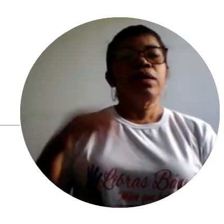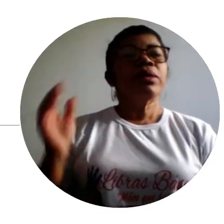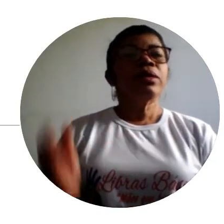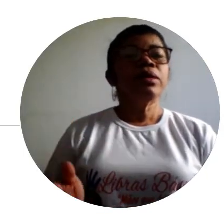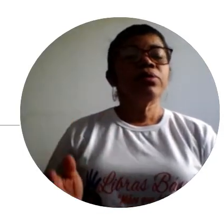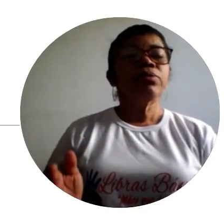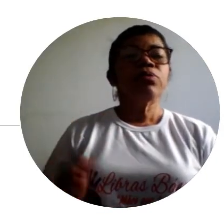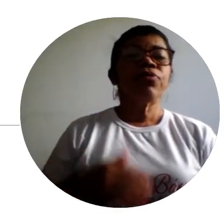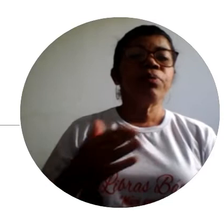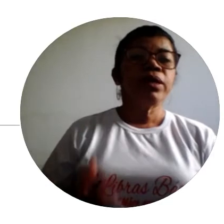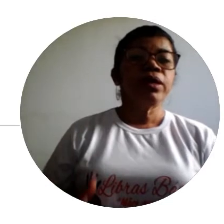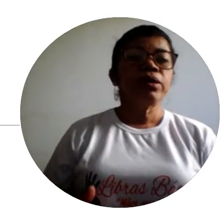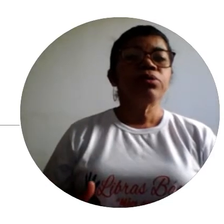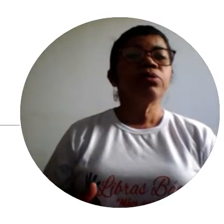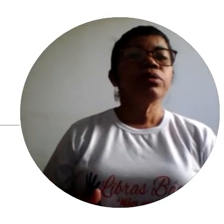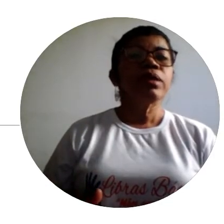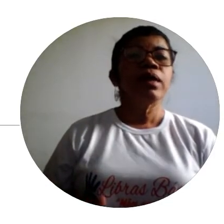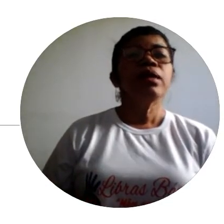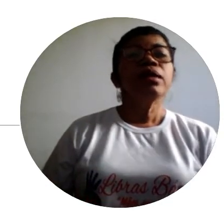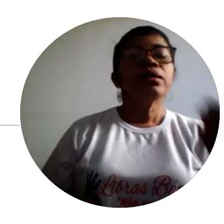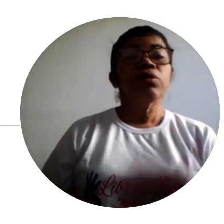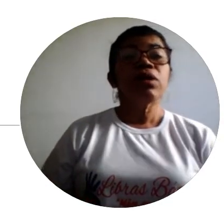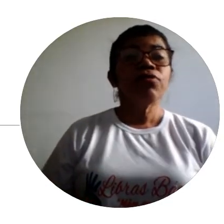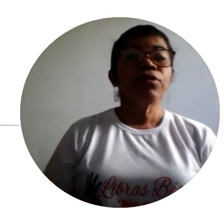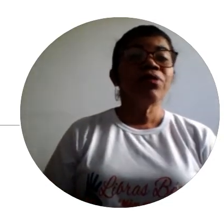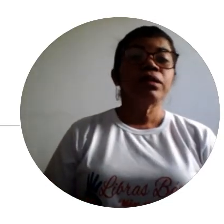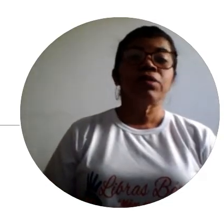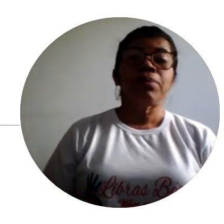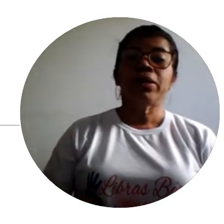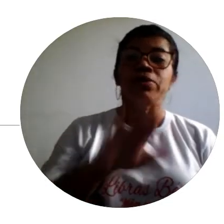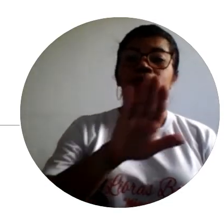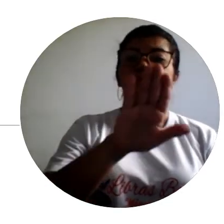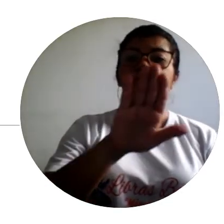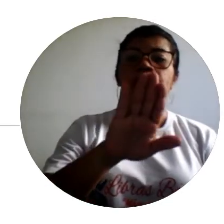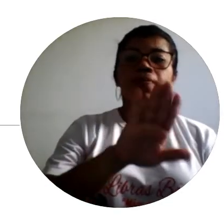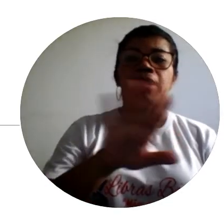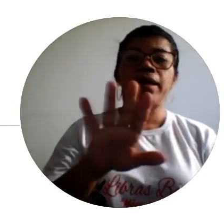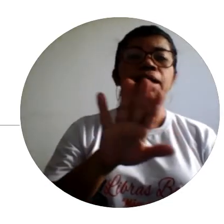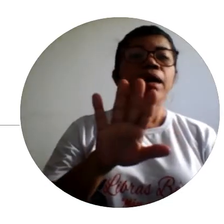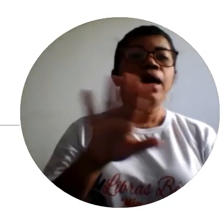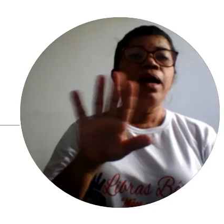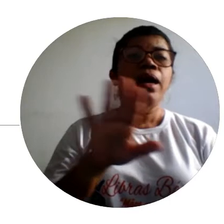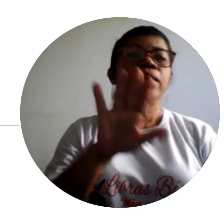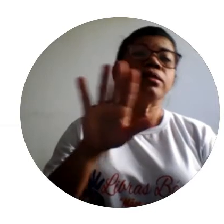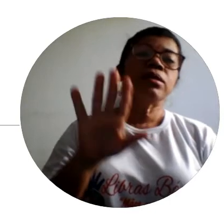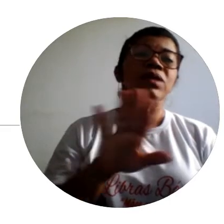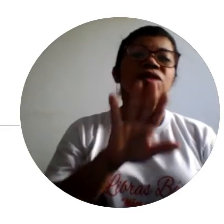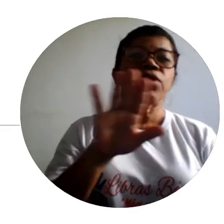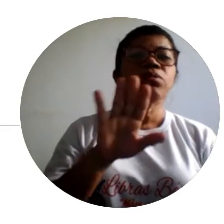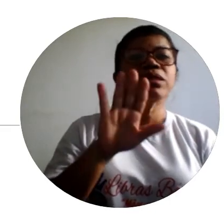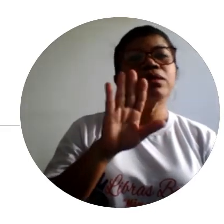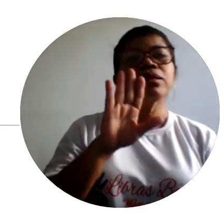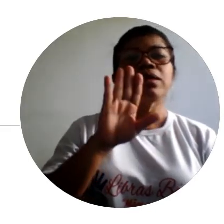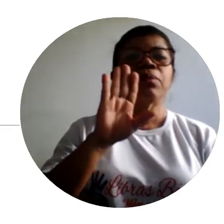direção da mão, o movimento, tá? Então, a configuração da mão, tá? São